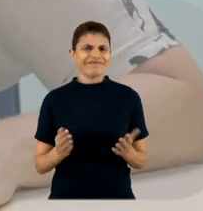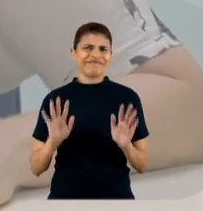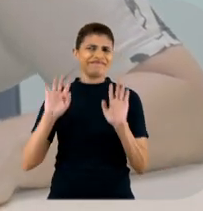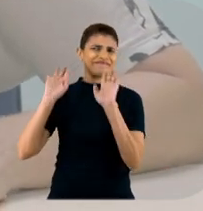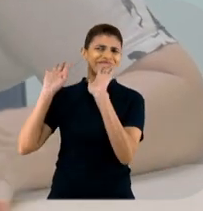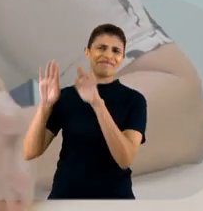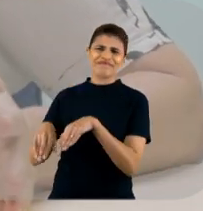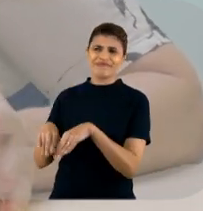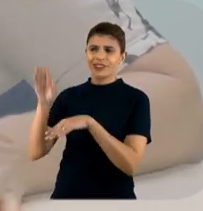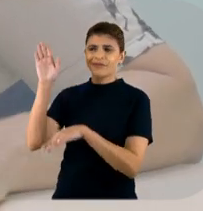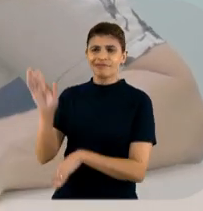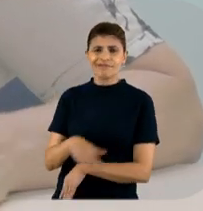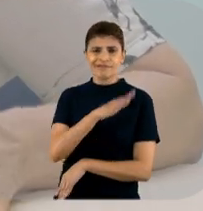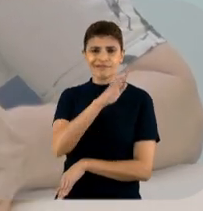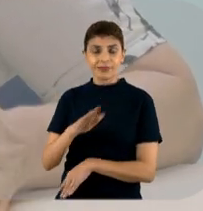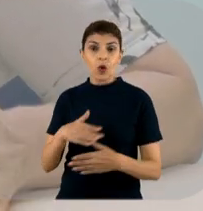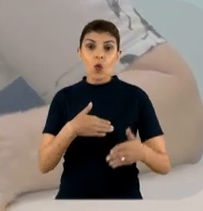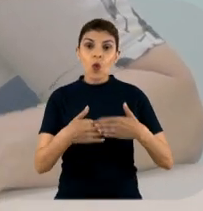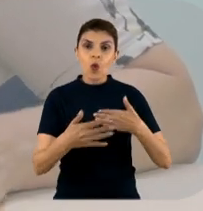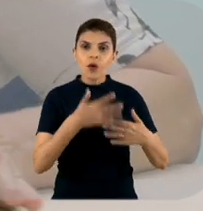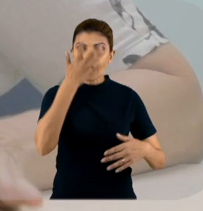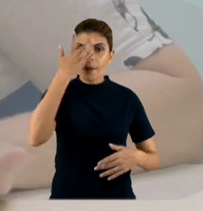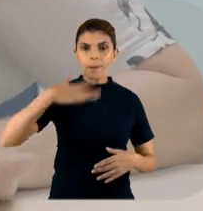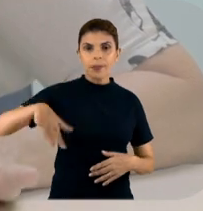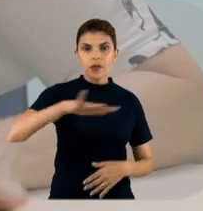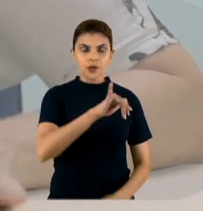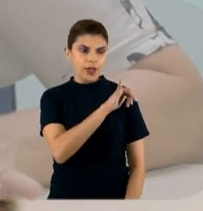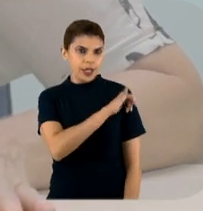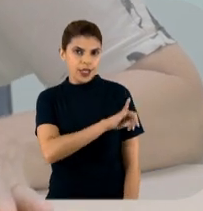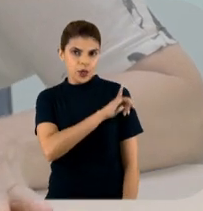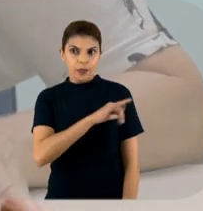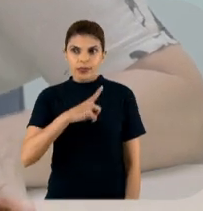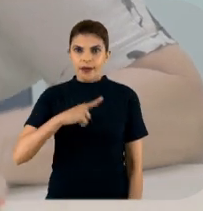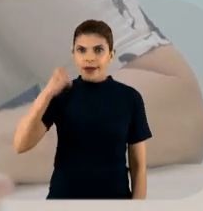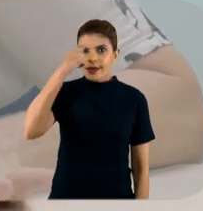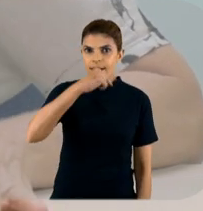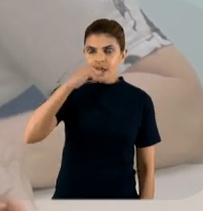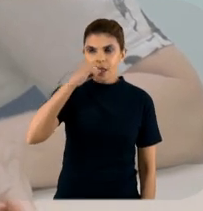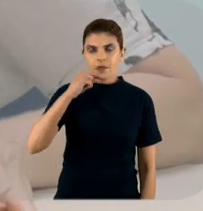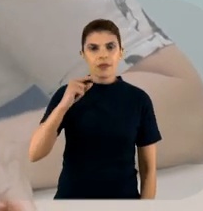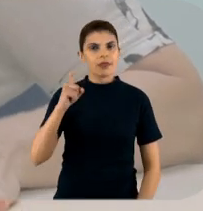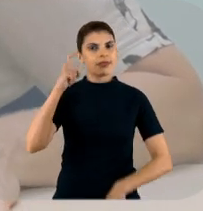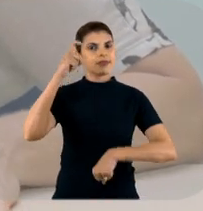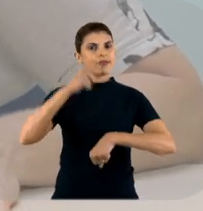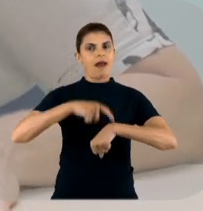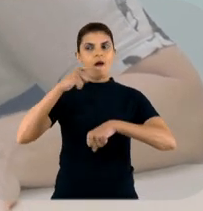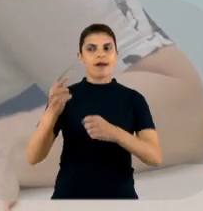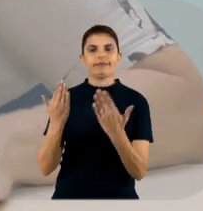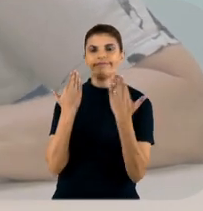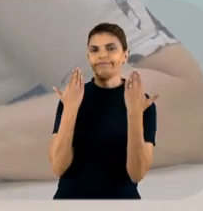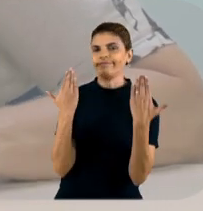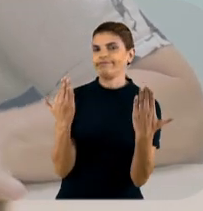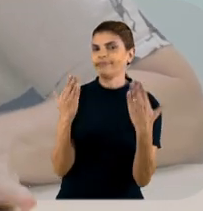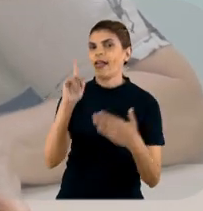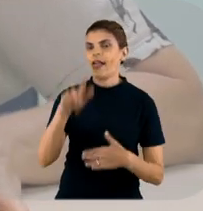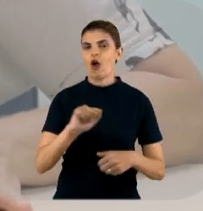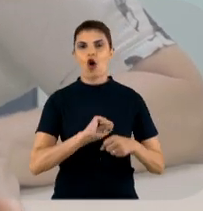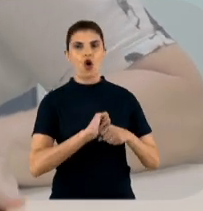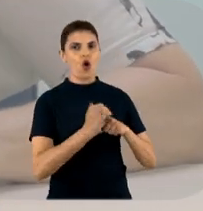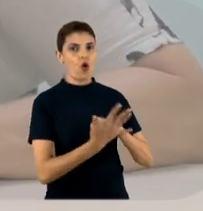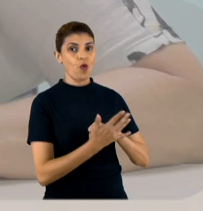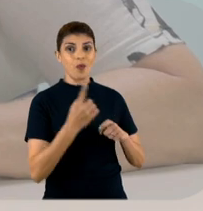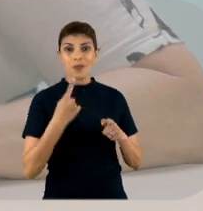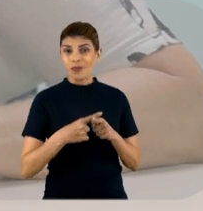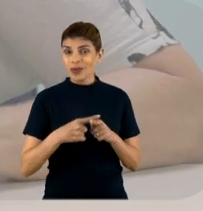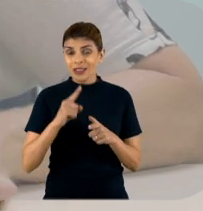sentido no momento atual qualquer pessoa no Rio de Janeiro com uma síndrome gripal tem que ser suspeita de covid Porque a gente já chegou numa